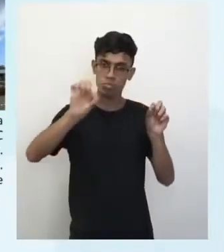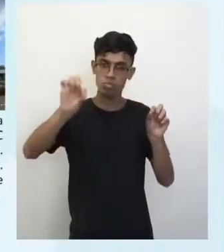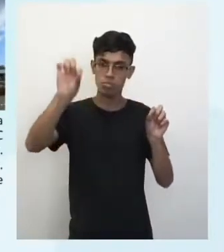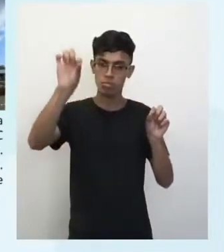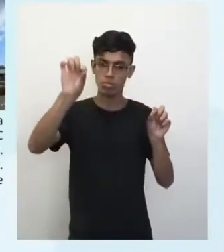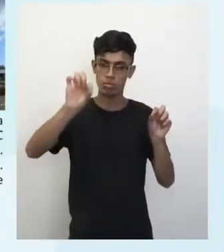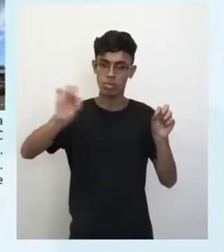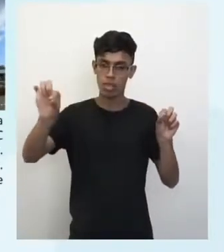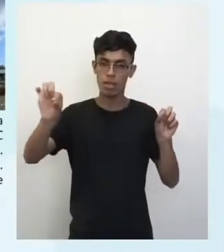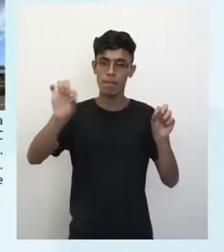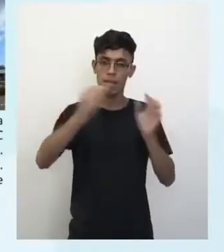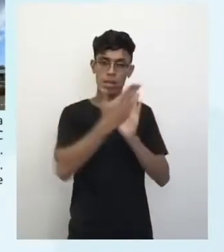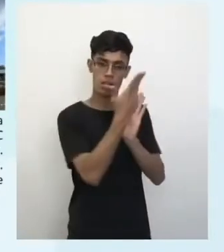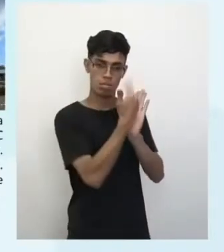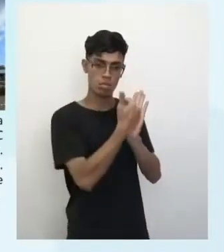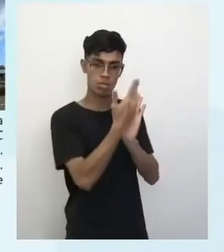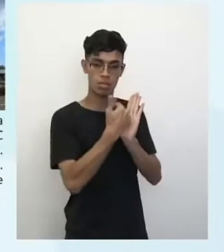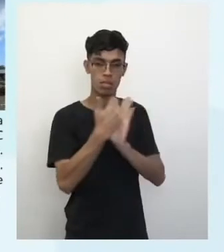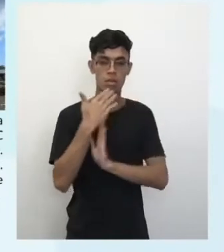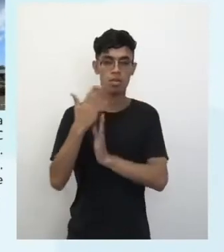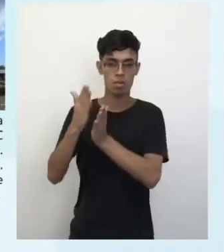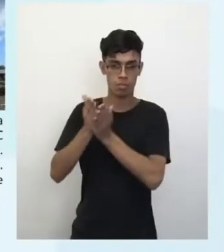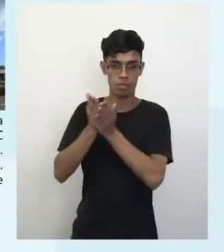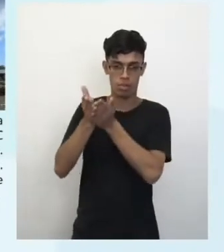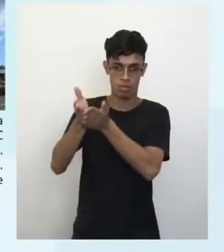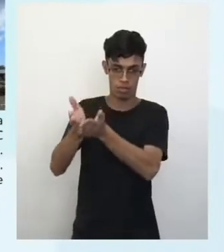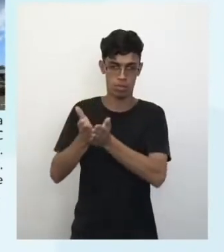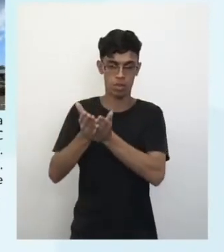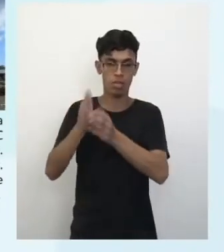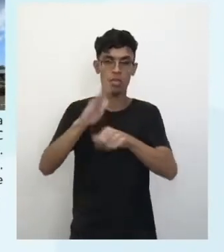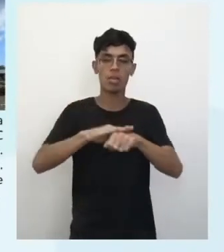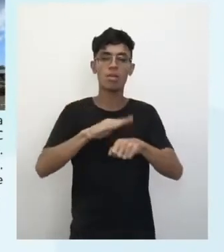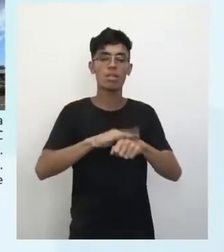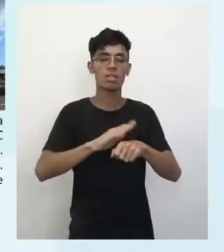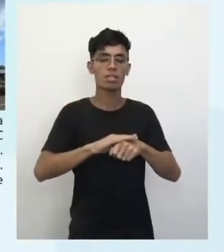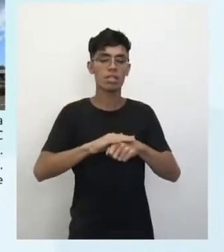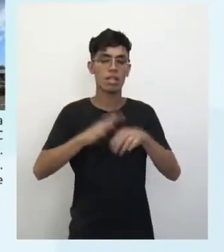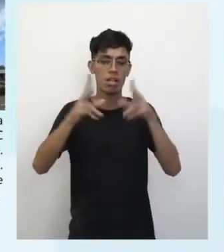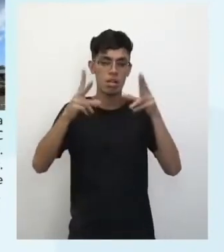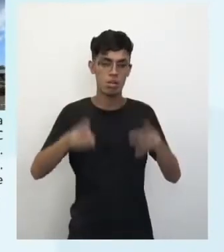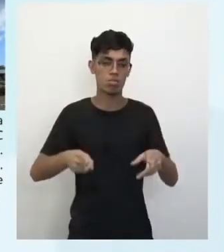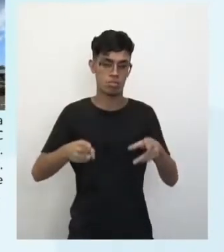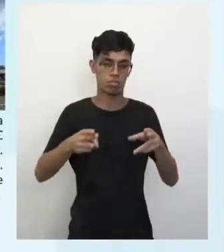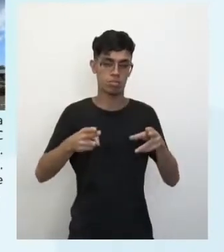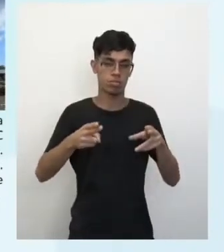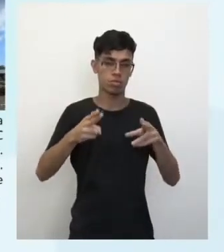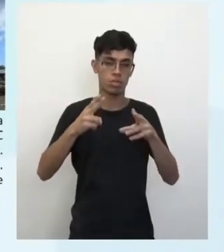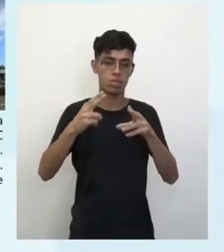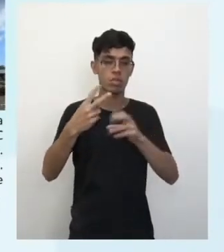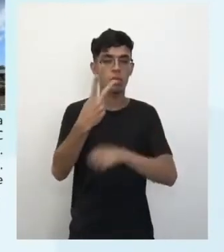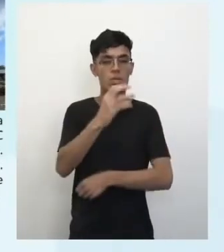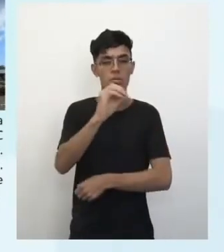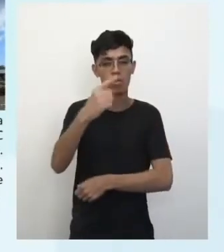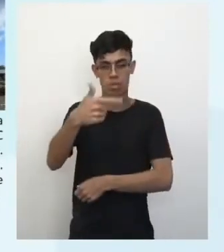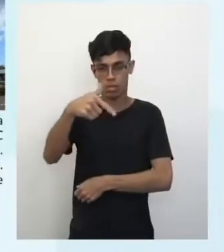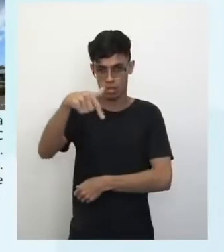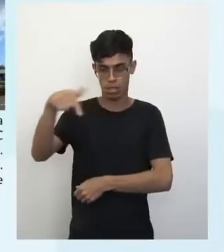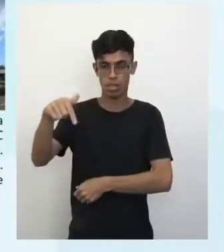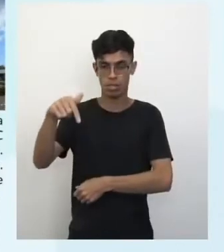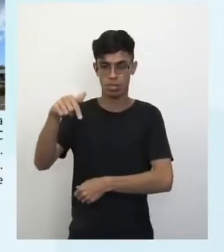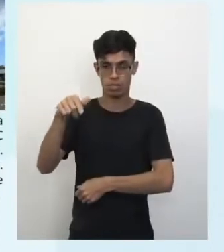que foi construída recentemente, em 2017, tá? Do Beagle original, mas esse aí é uma réplica,